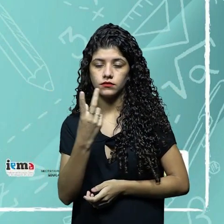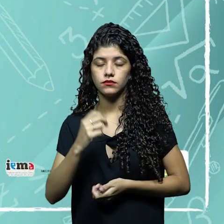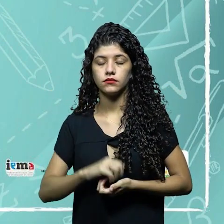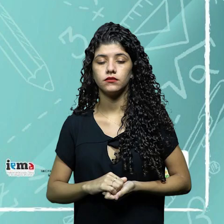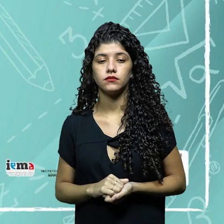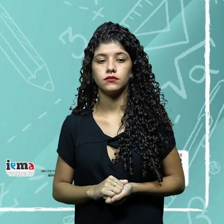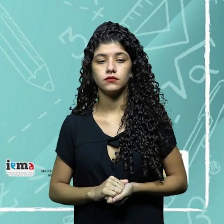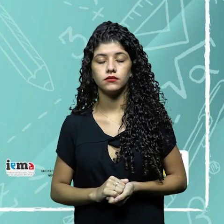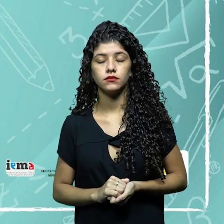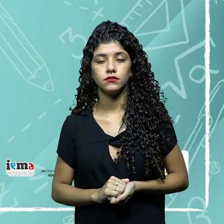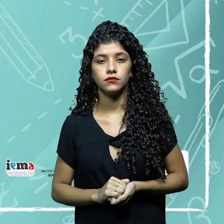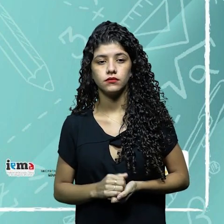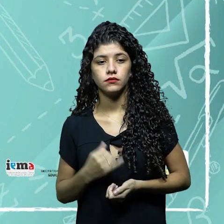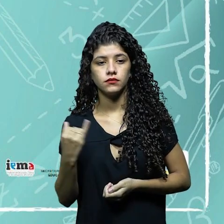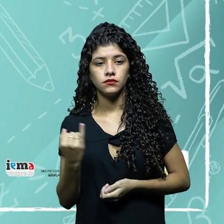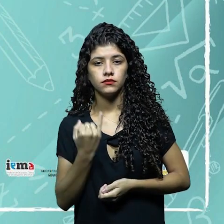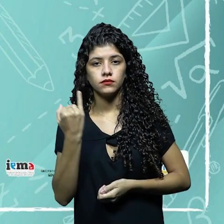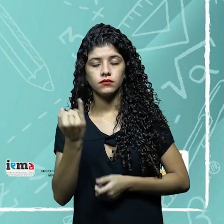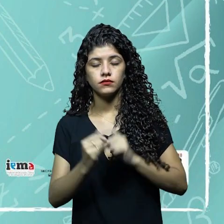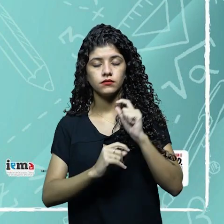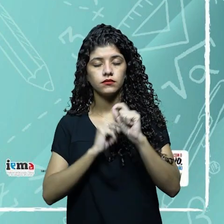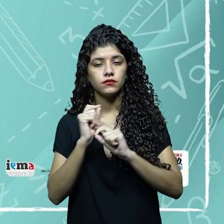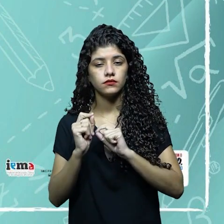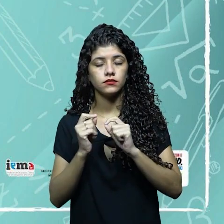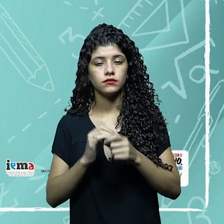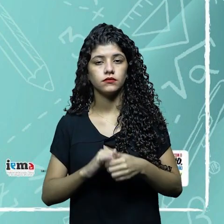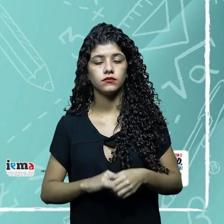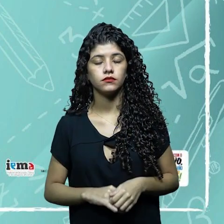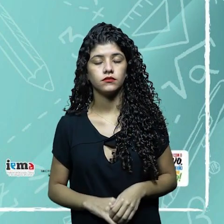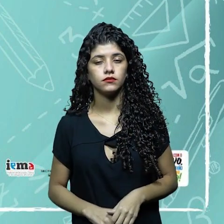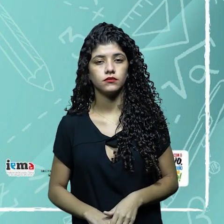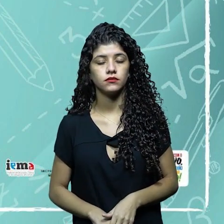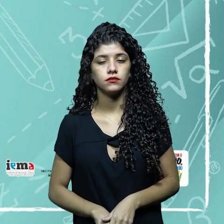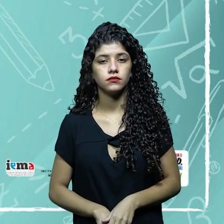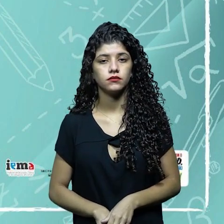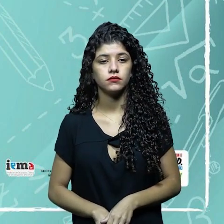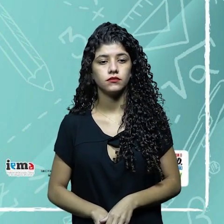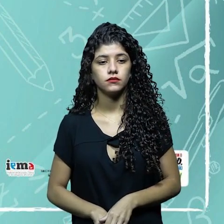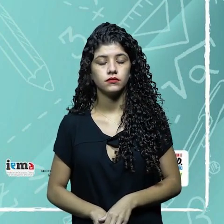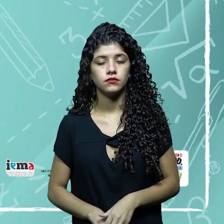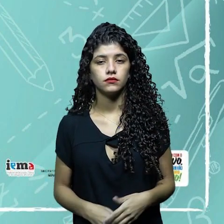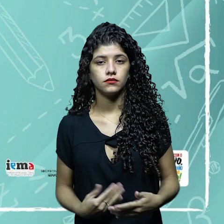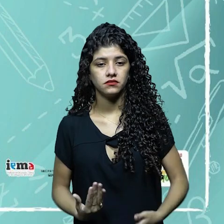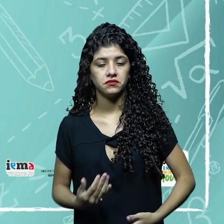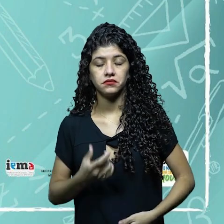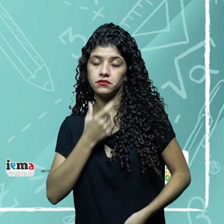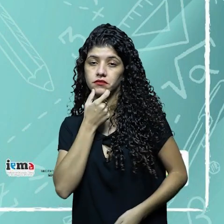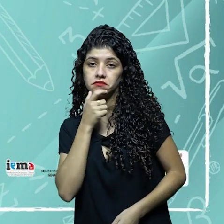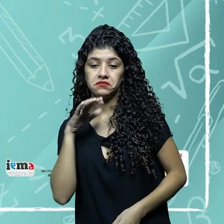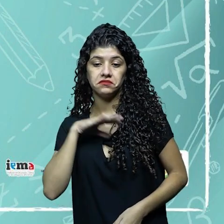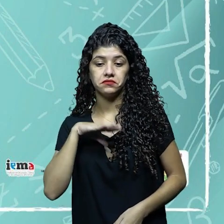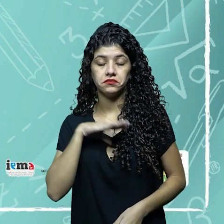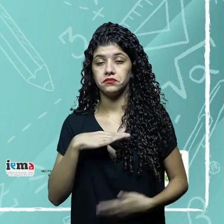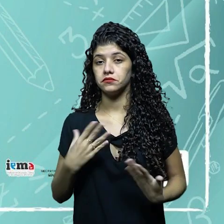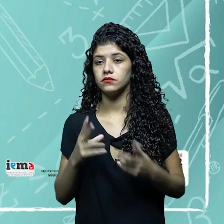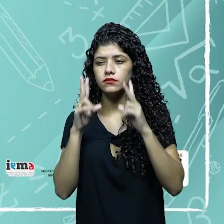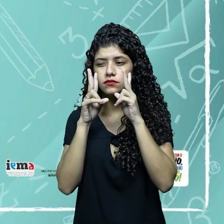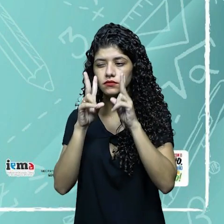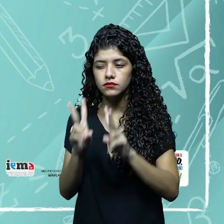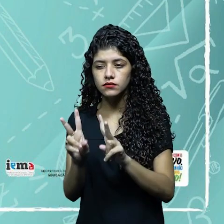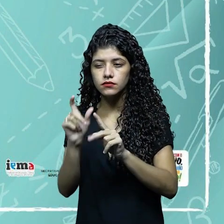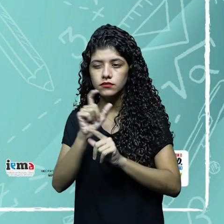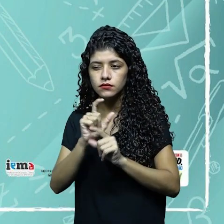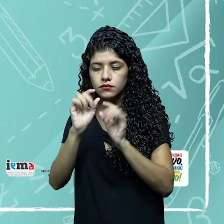é o comando line. É importante assim porque mesmo estando em inglês ou português, onde você visualizar